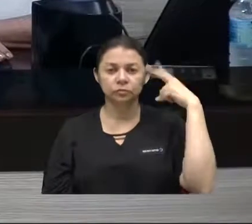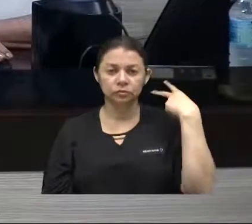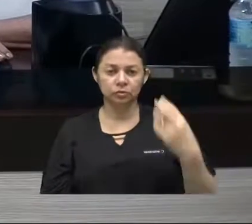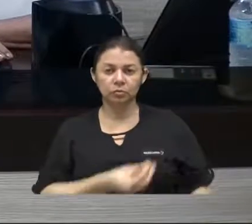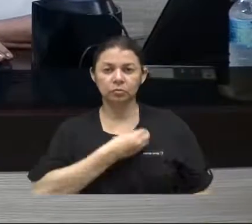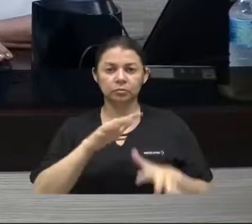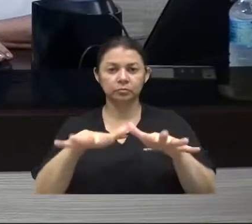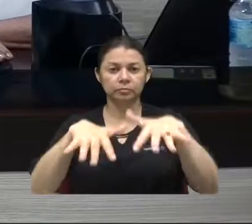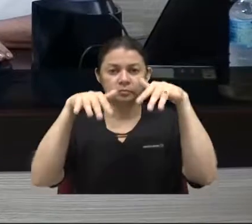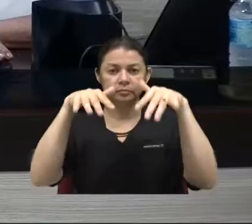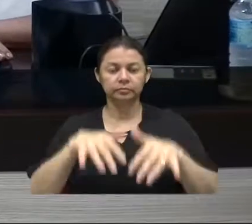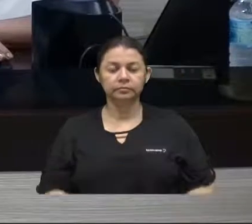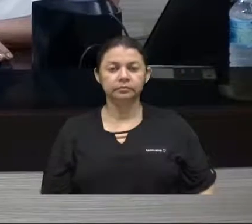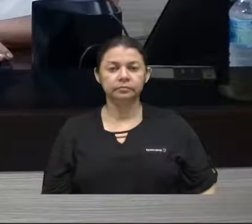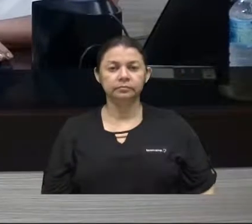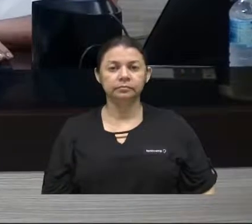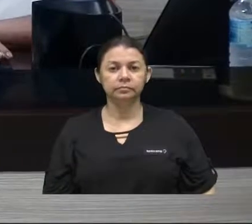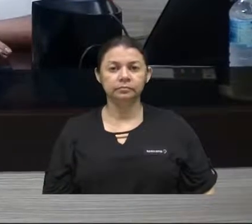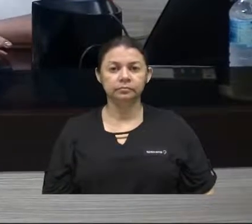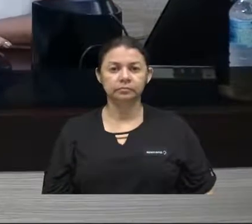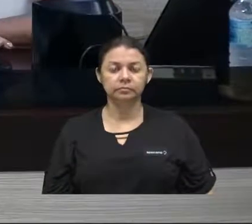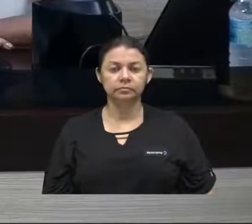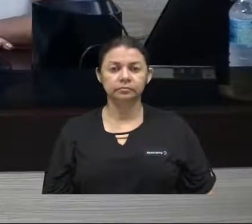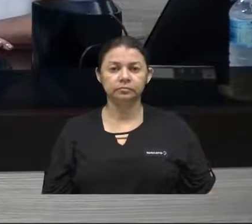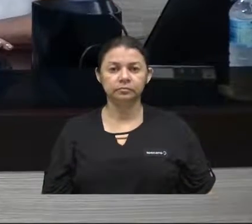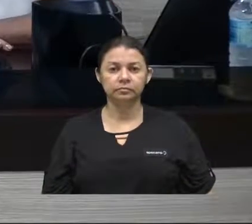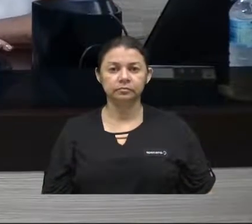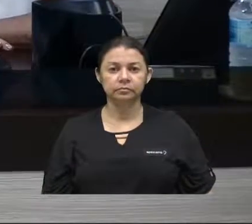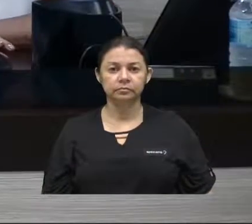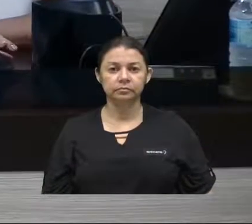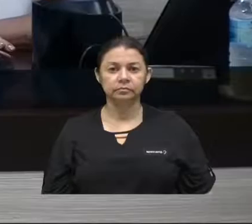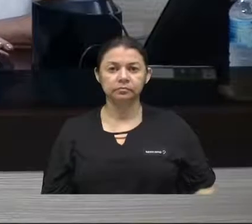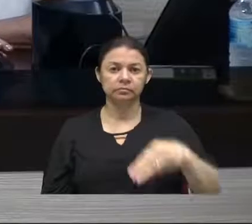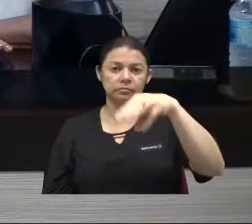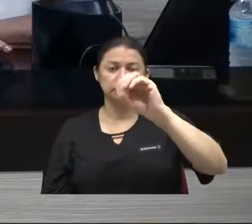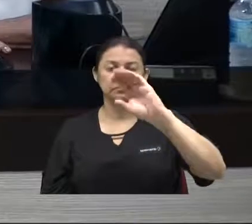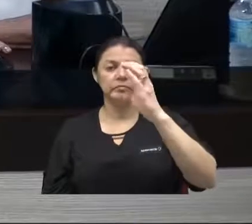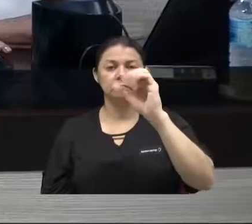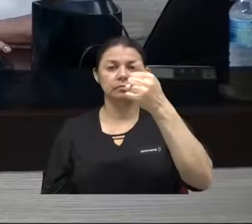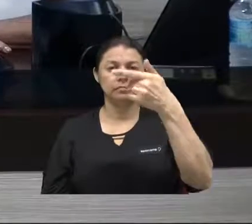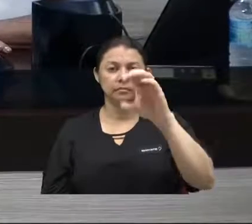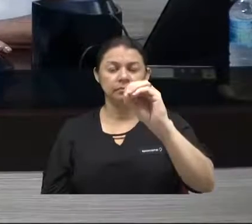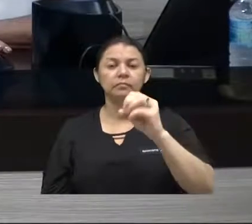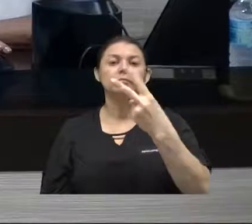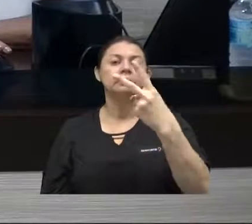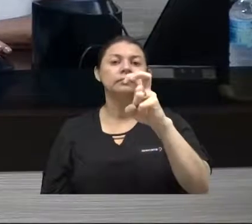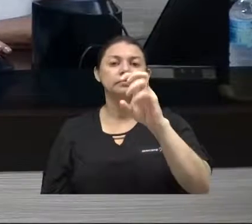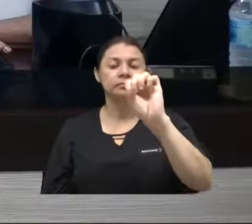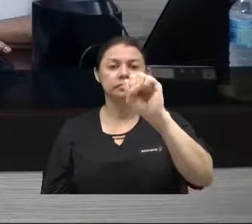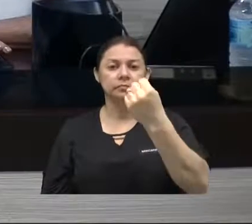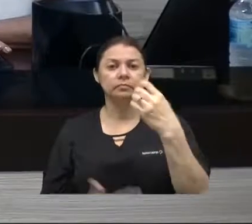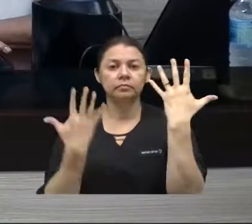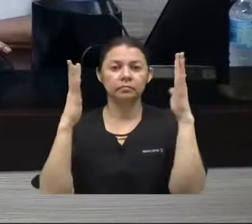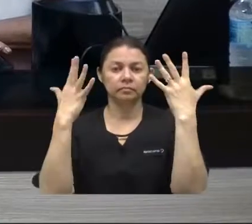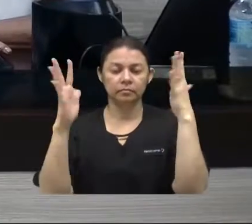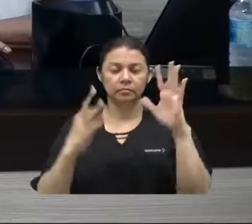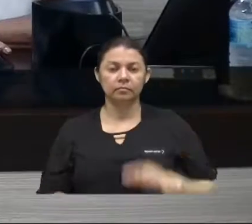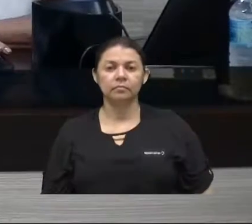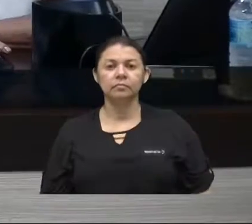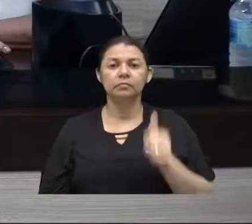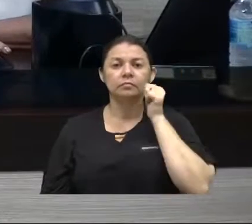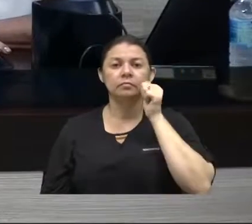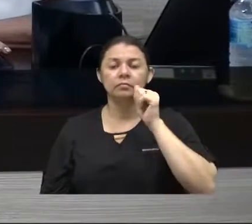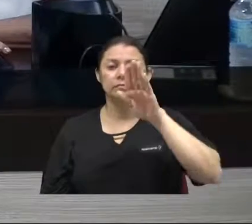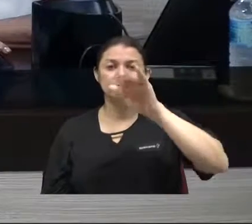no plenário. Próxima moção. Moção 258, moção de aplausos para Bianca Aldo